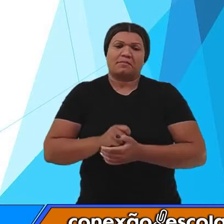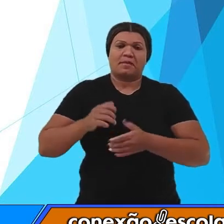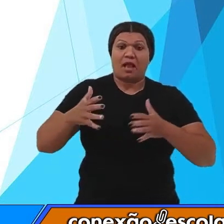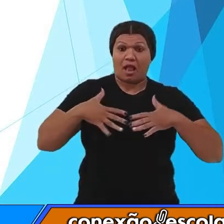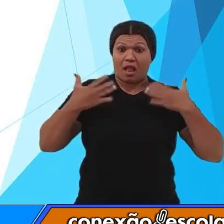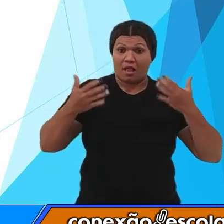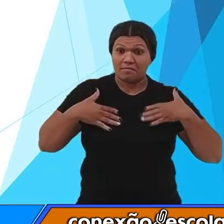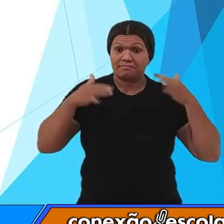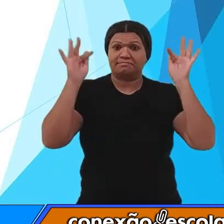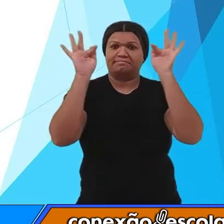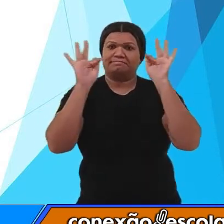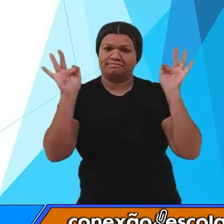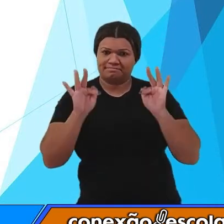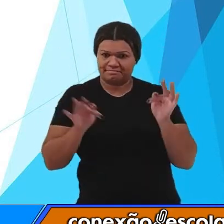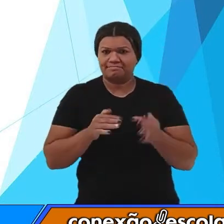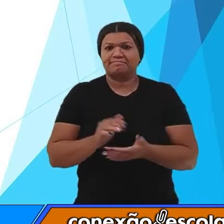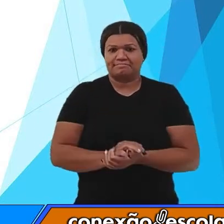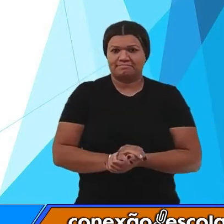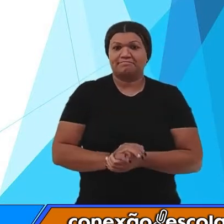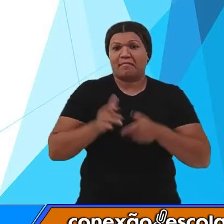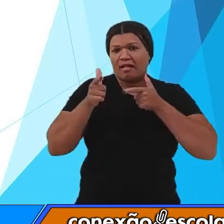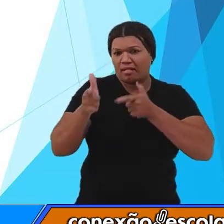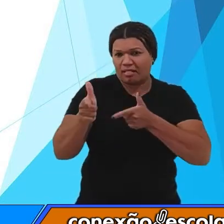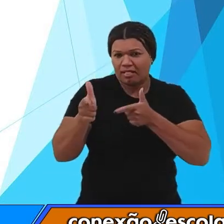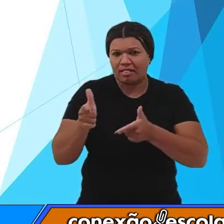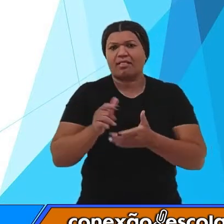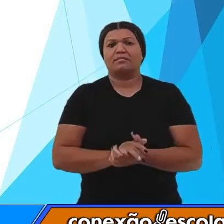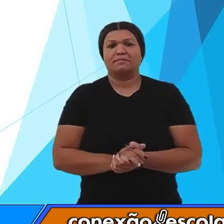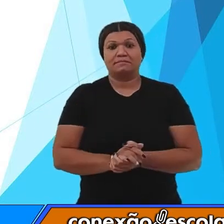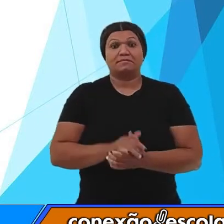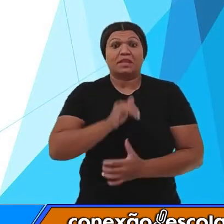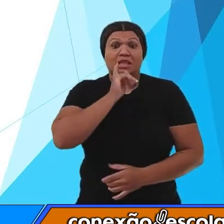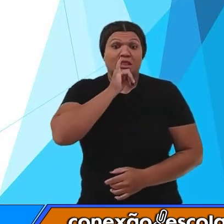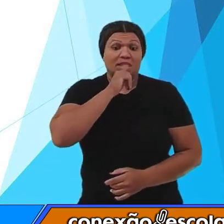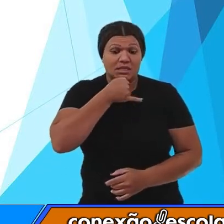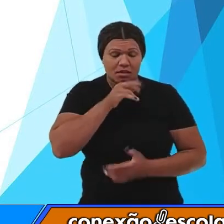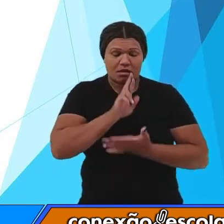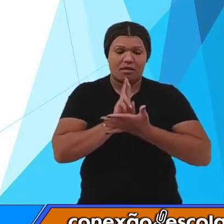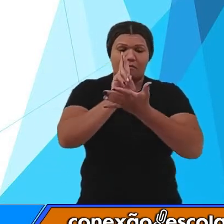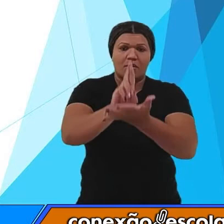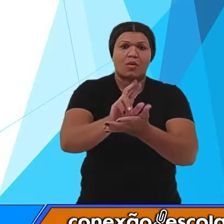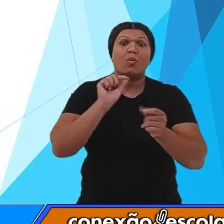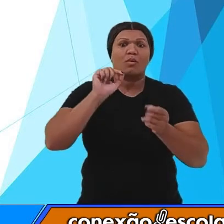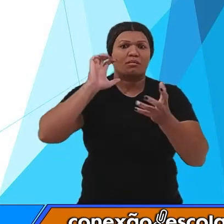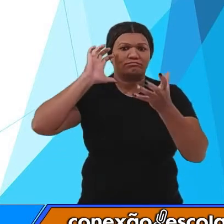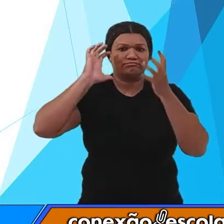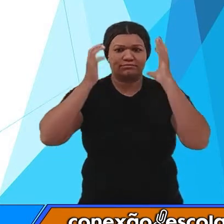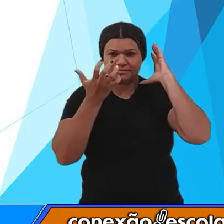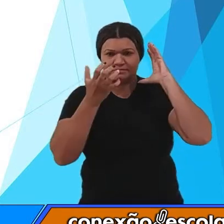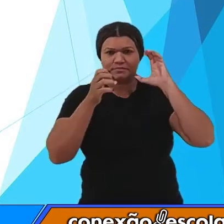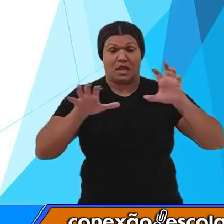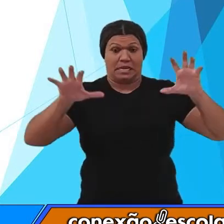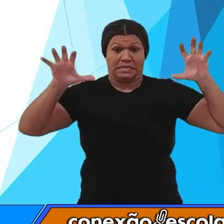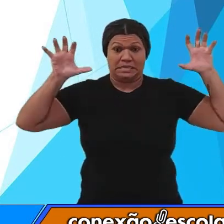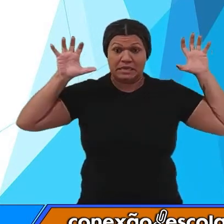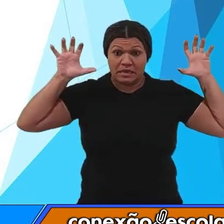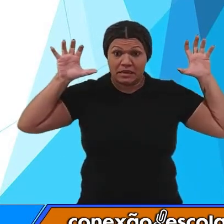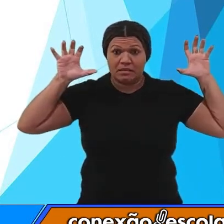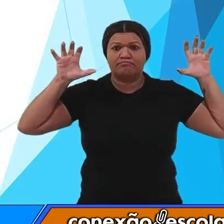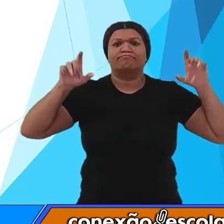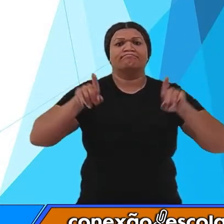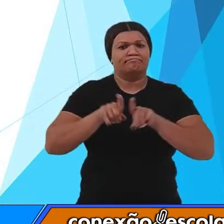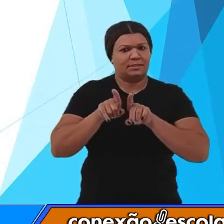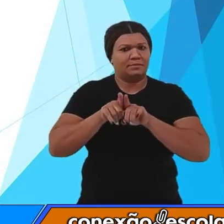alegria. Já a máscara que está triste representa a tragédia, o terror, o